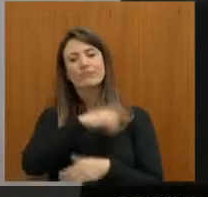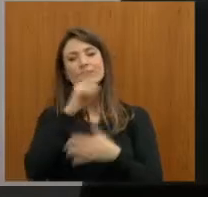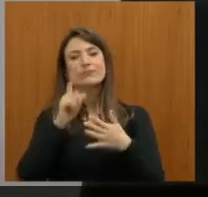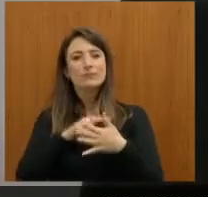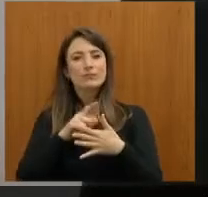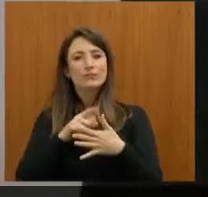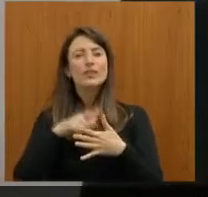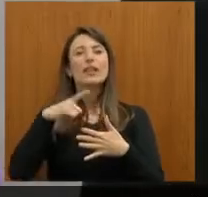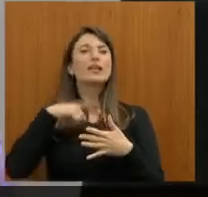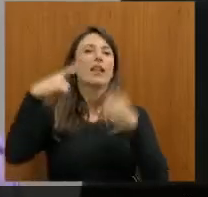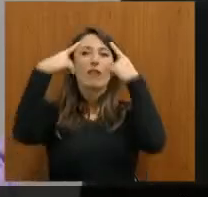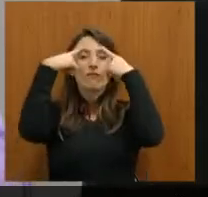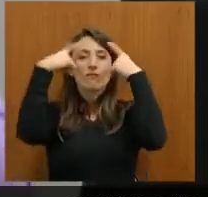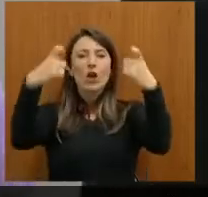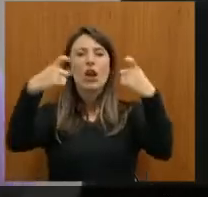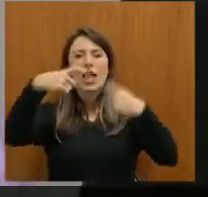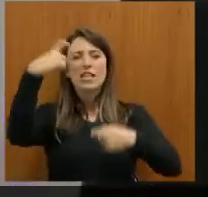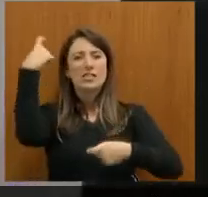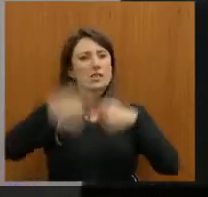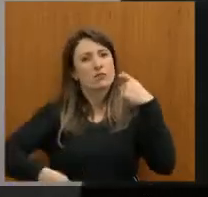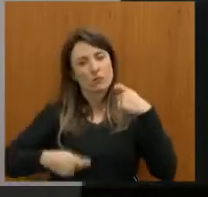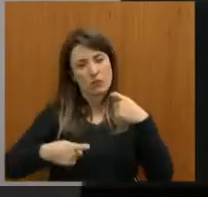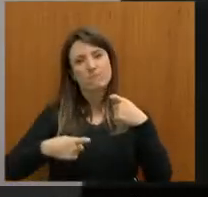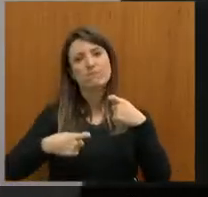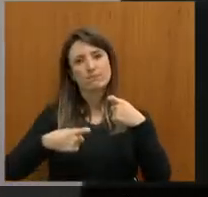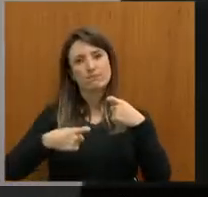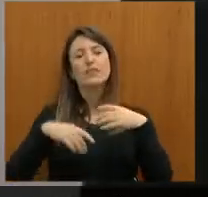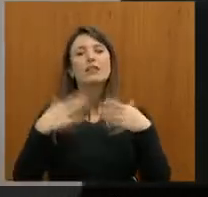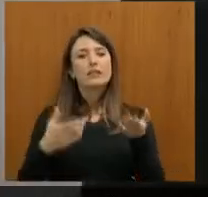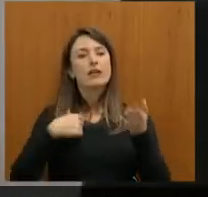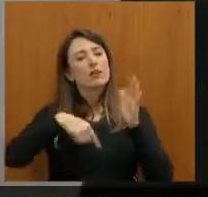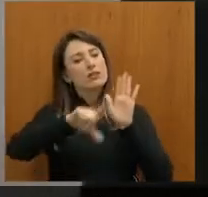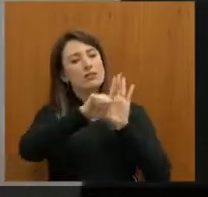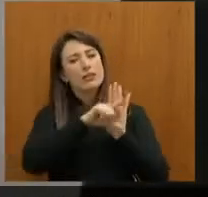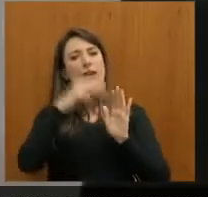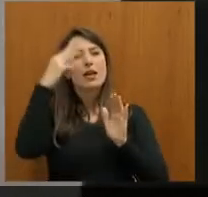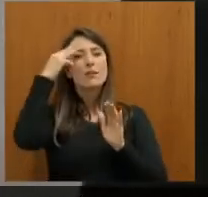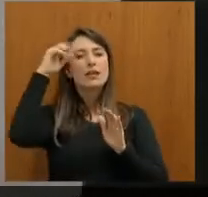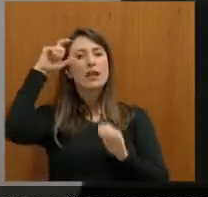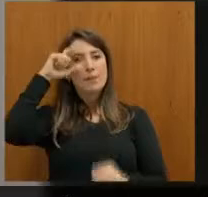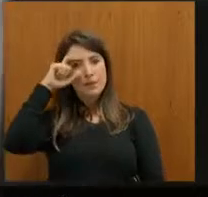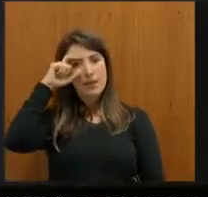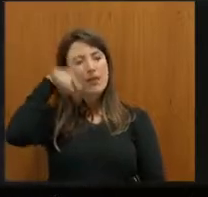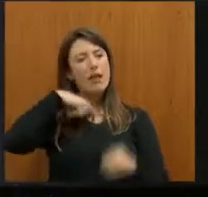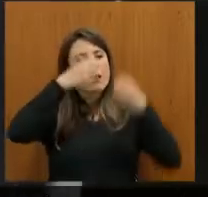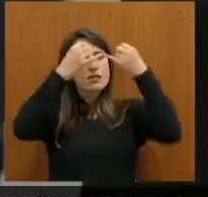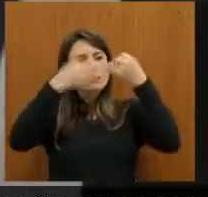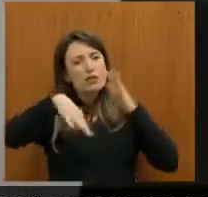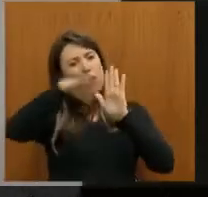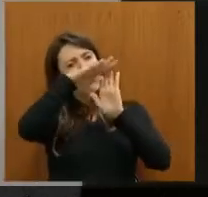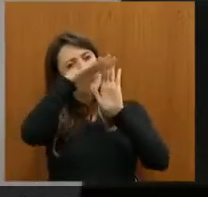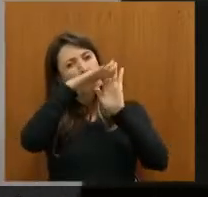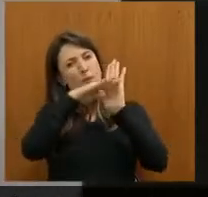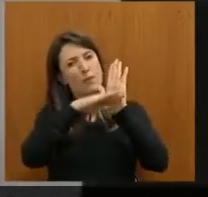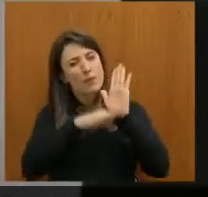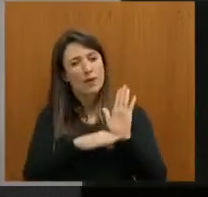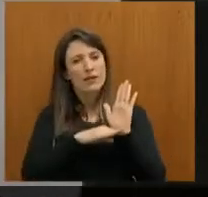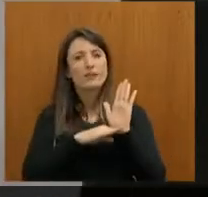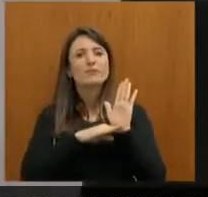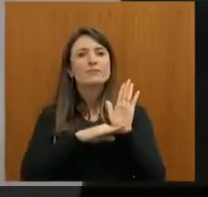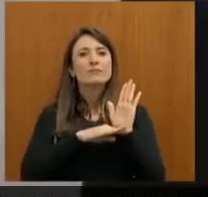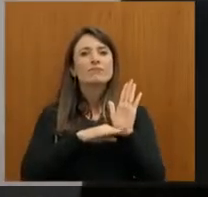então a própria Lei Maria da Penha faz essa descrição e a gente considera um avanço Grande